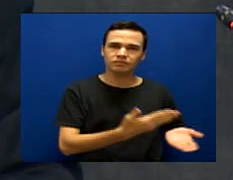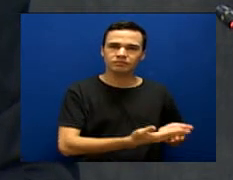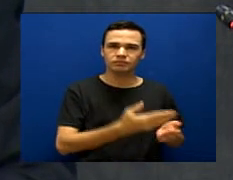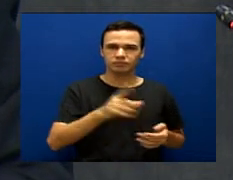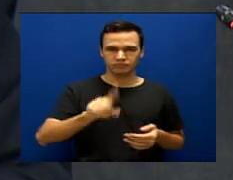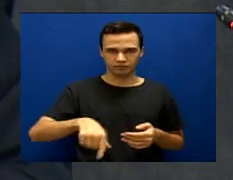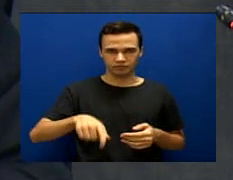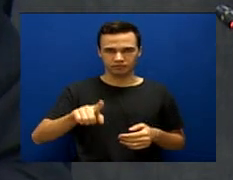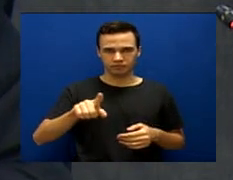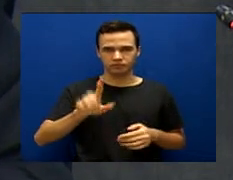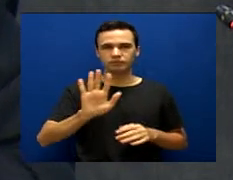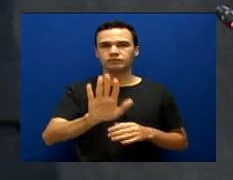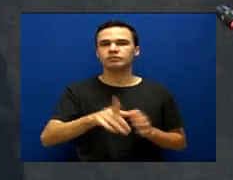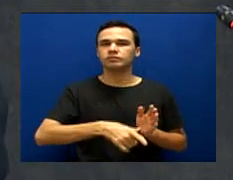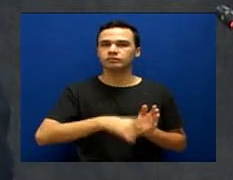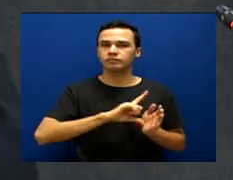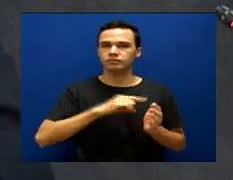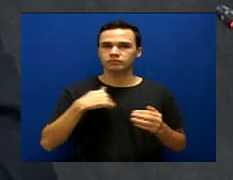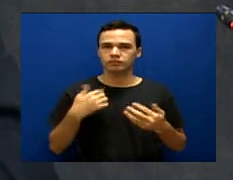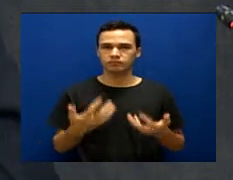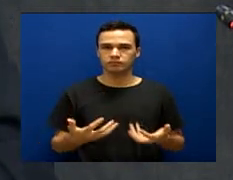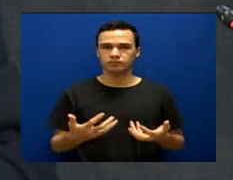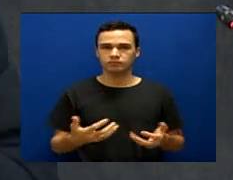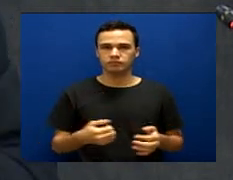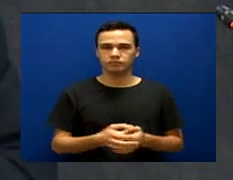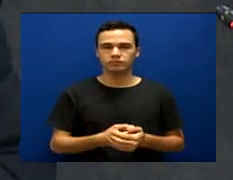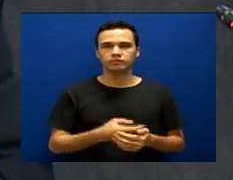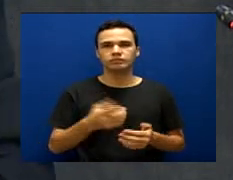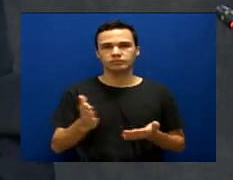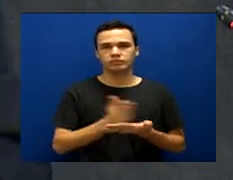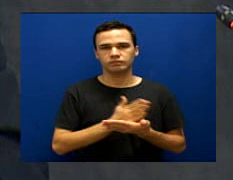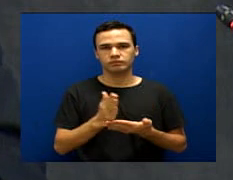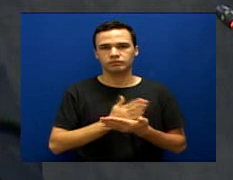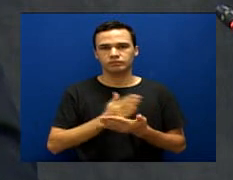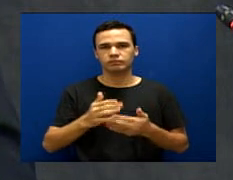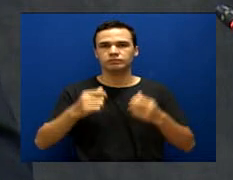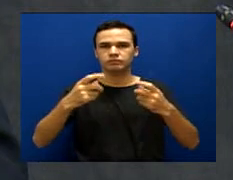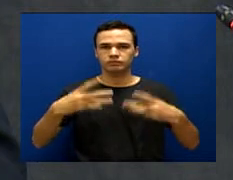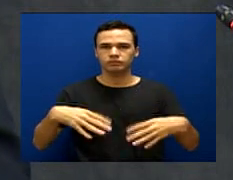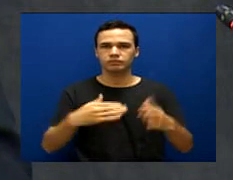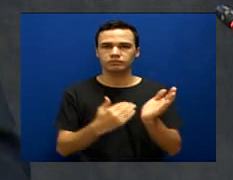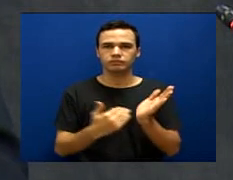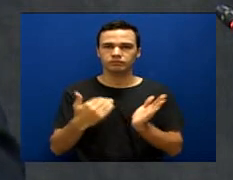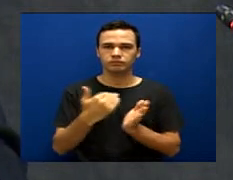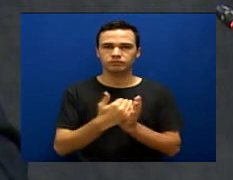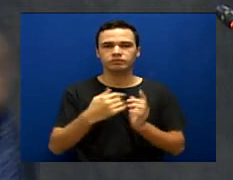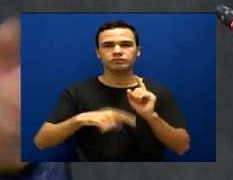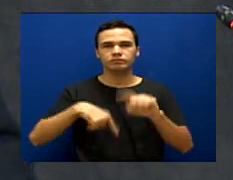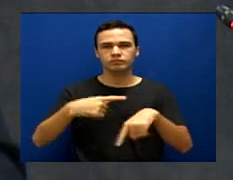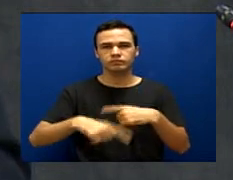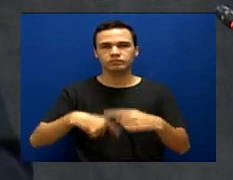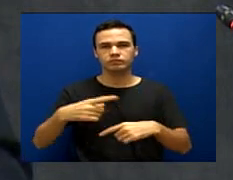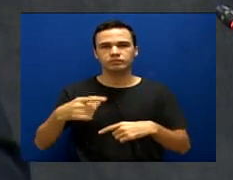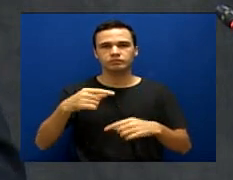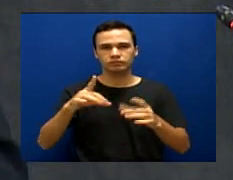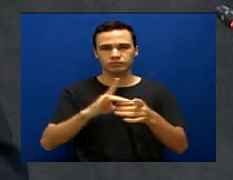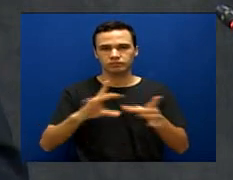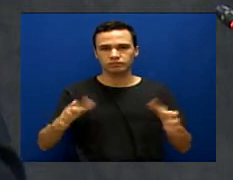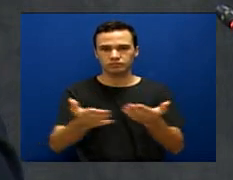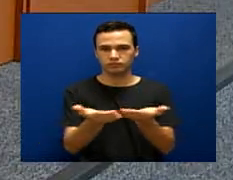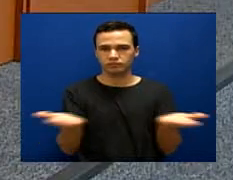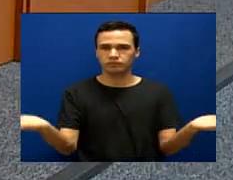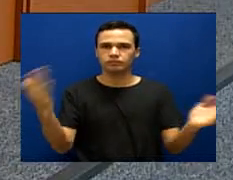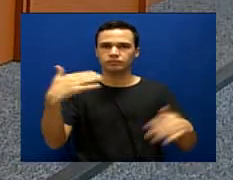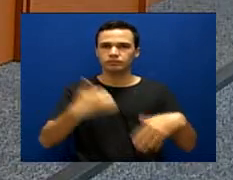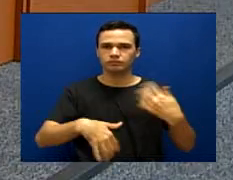Fábio? Antes, porém, eu queria fazer algumas colocações que eu acho que é importante, depois também abriria para a mesa, para as pessoas